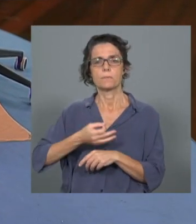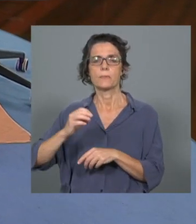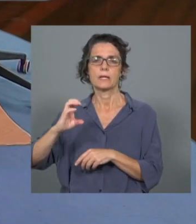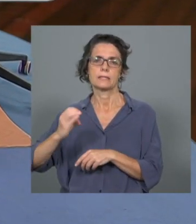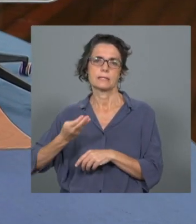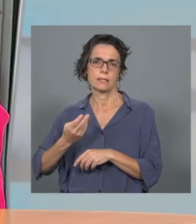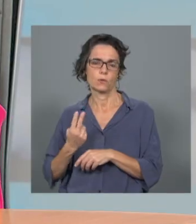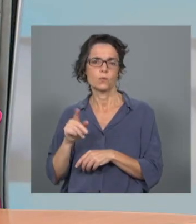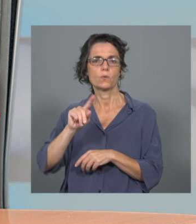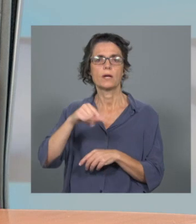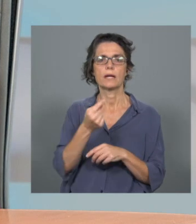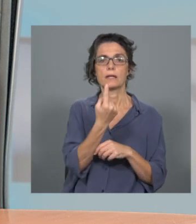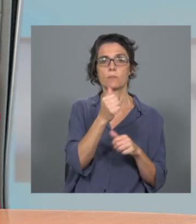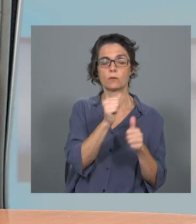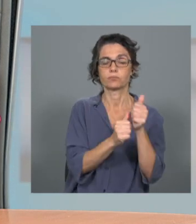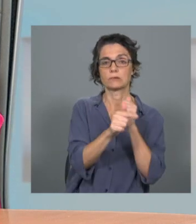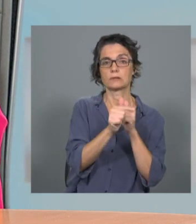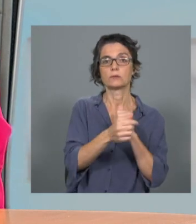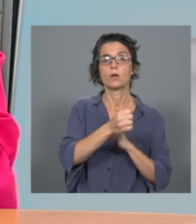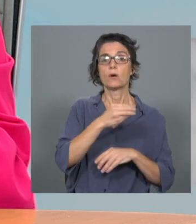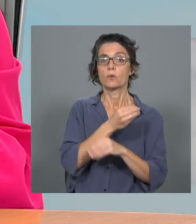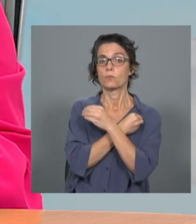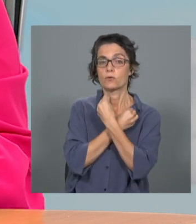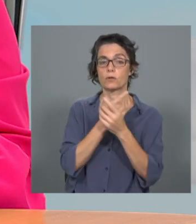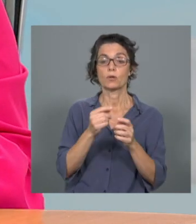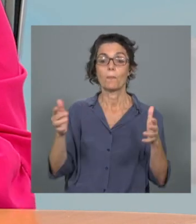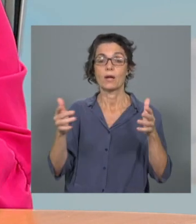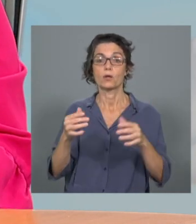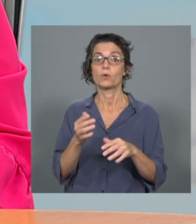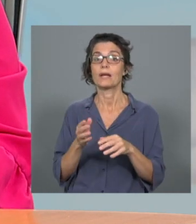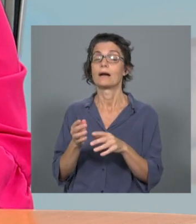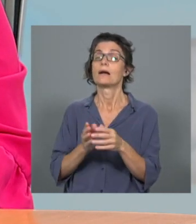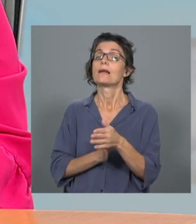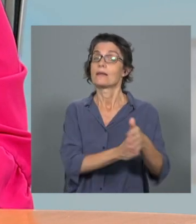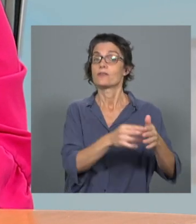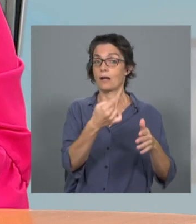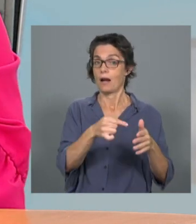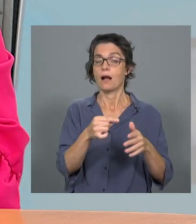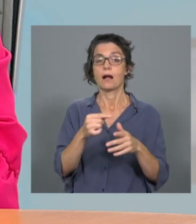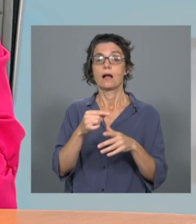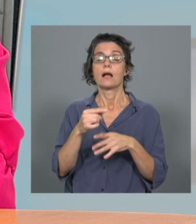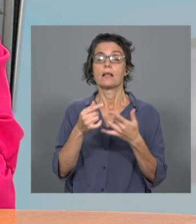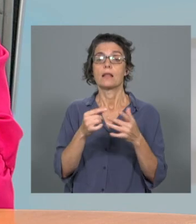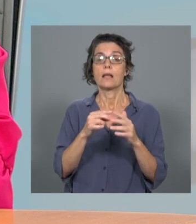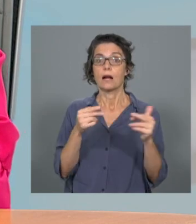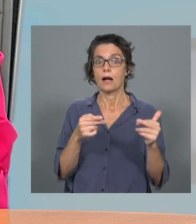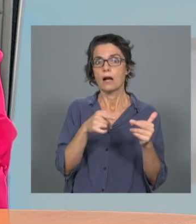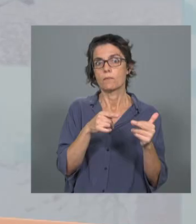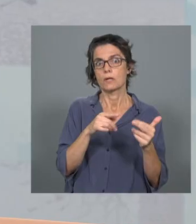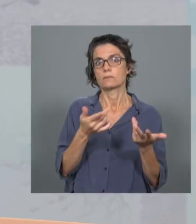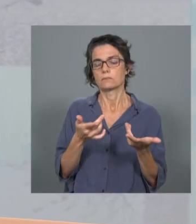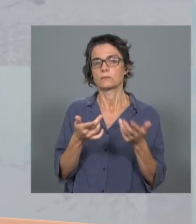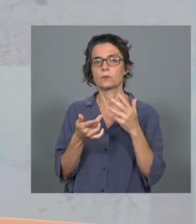Esquerda. Portanto, há uma maioria de esquerda na Câmara, com um presidente de Câmara de direita. E que implicações pode isso ter